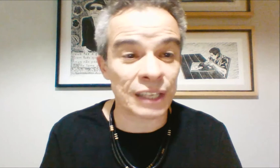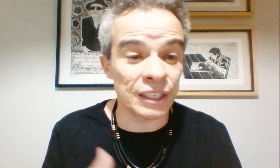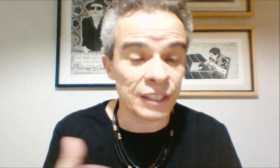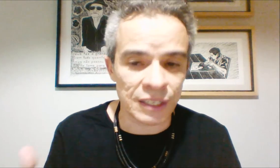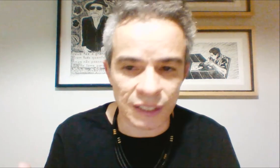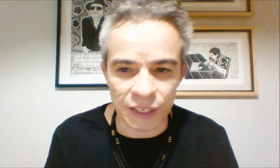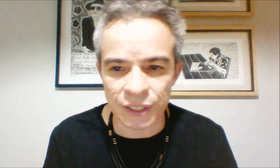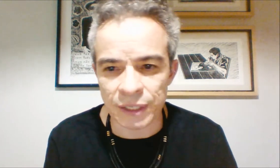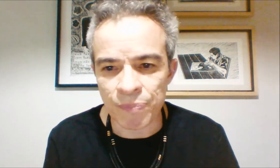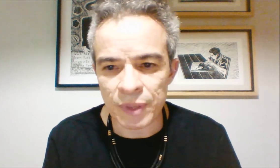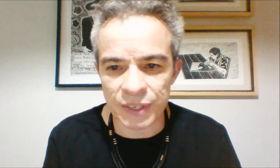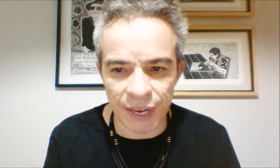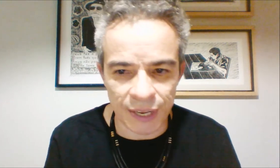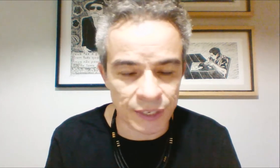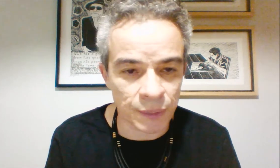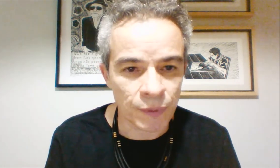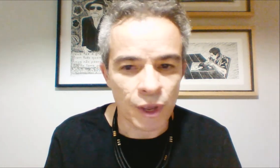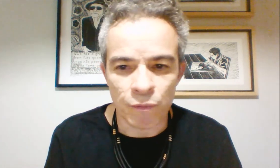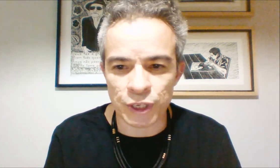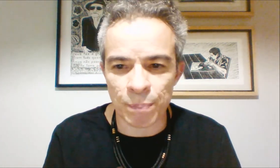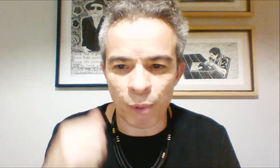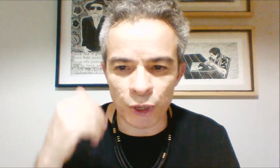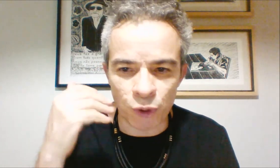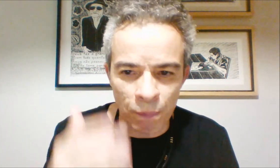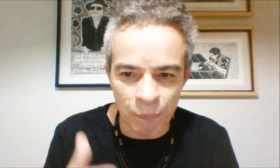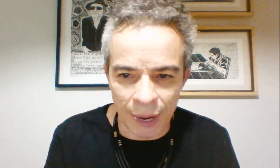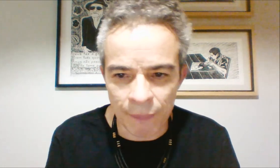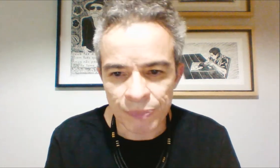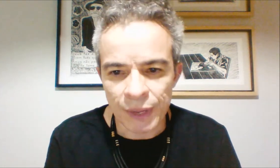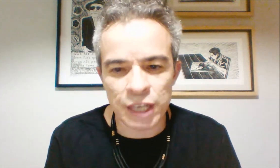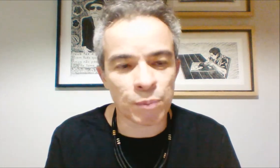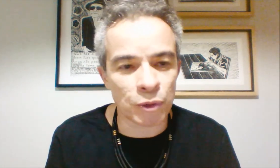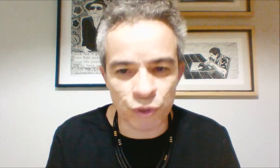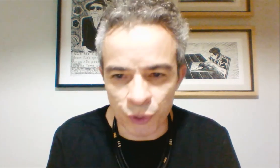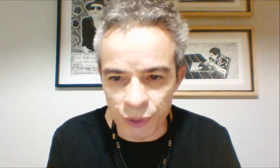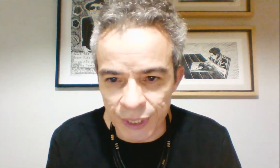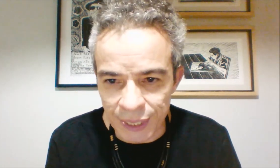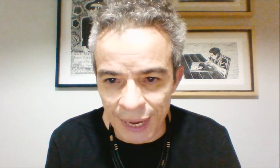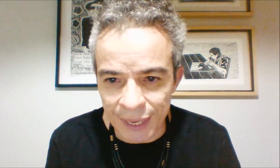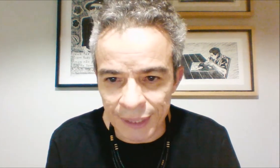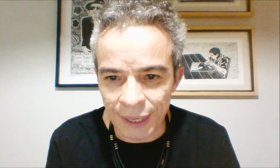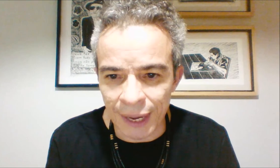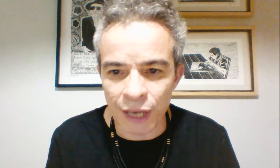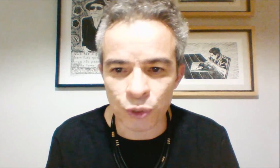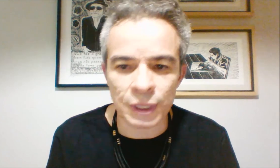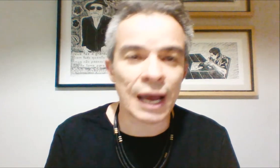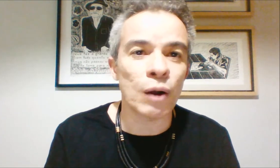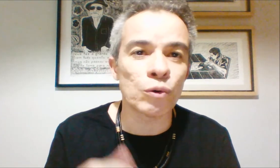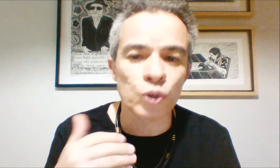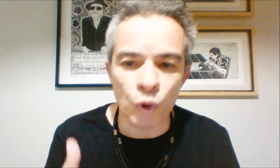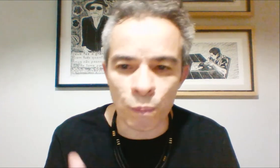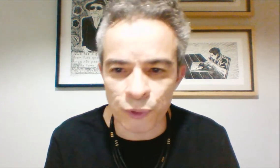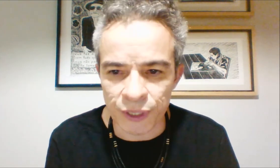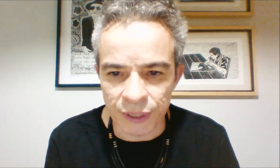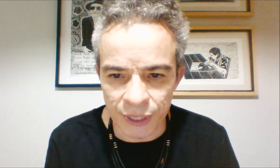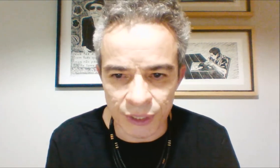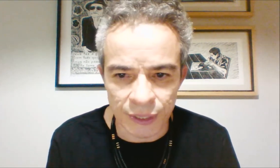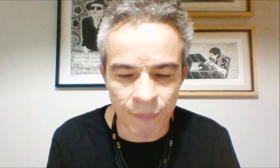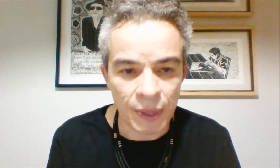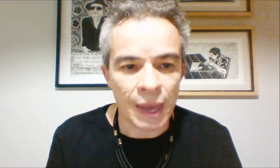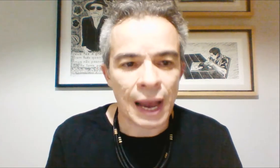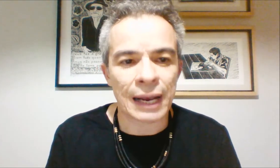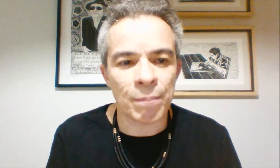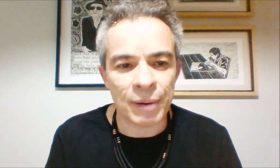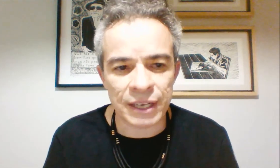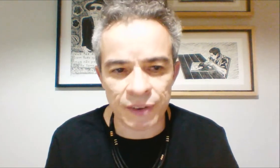ilustrações dos artistas indígenas cearenses. Você pode comprar as produções e ainda ajudar os grupos